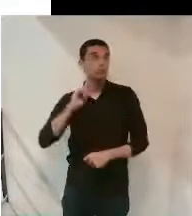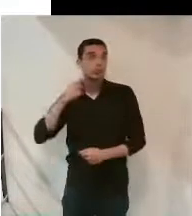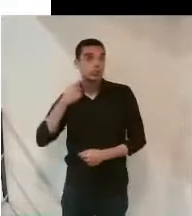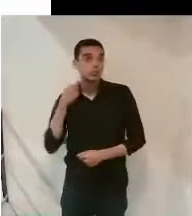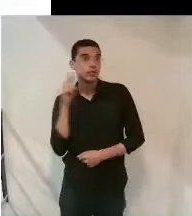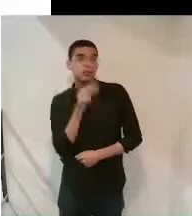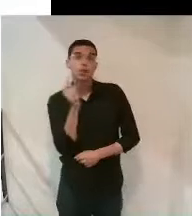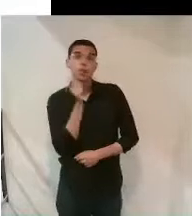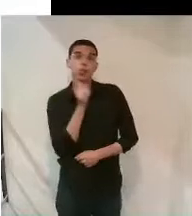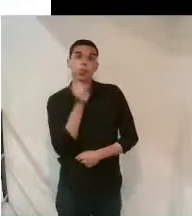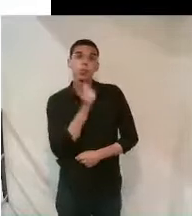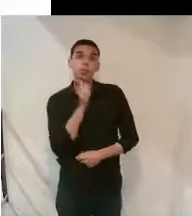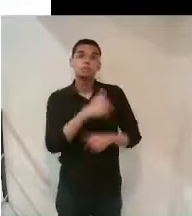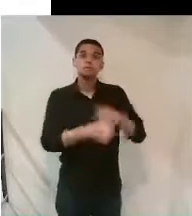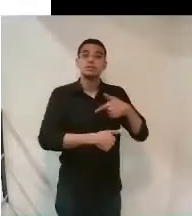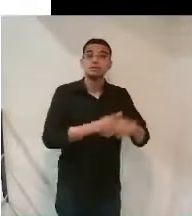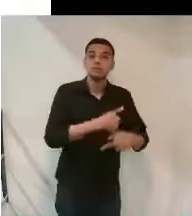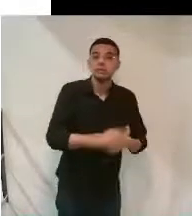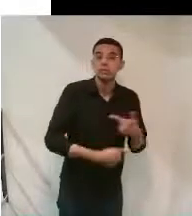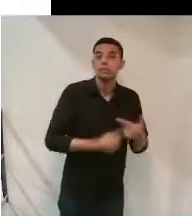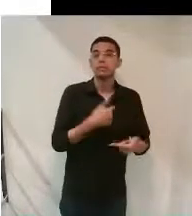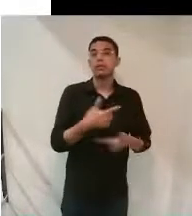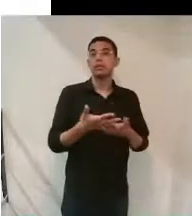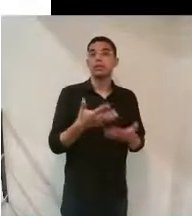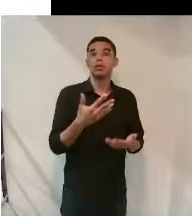fazendo todo o trabalho, sem qualquer